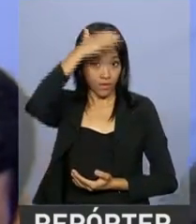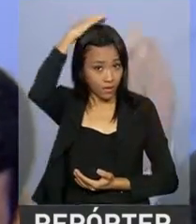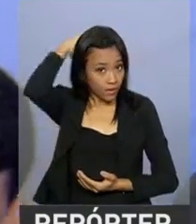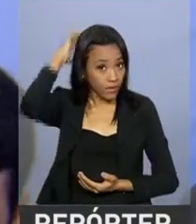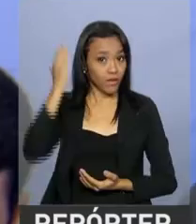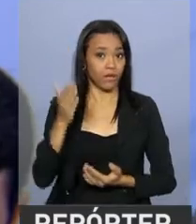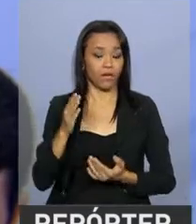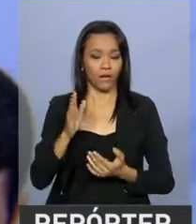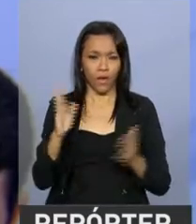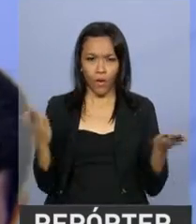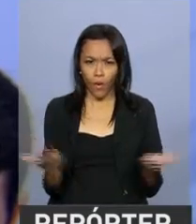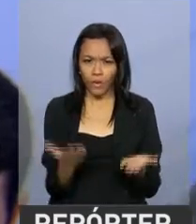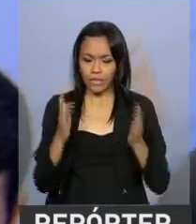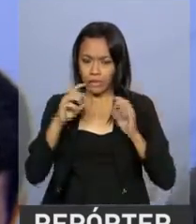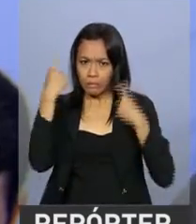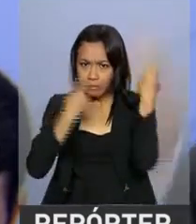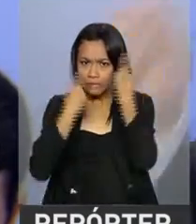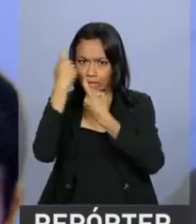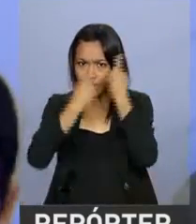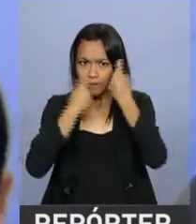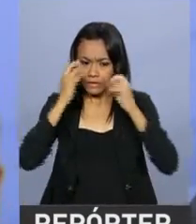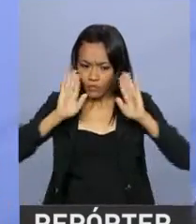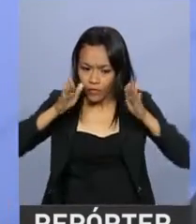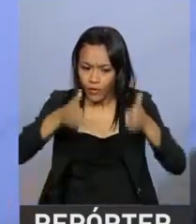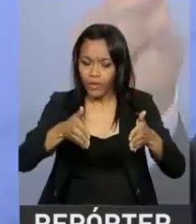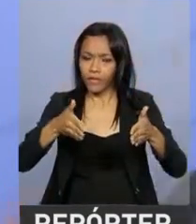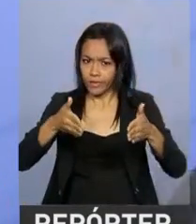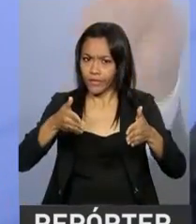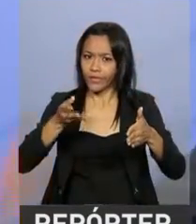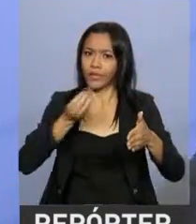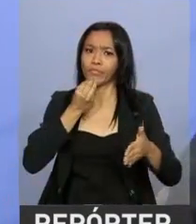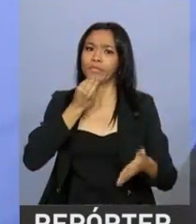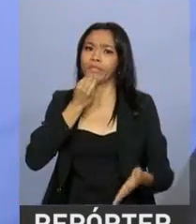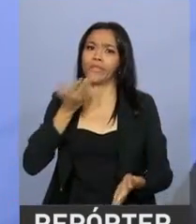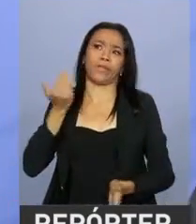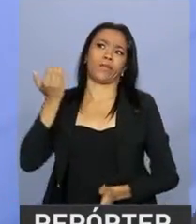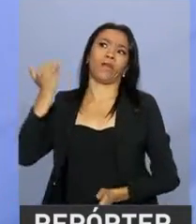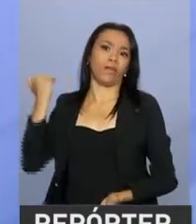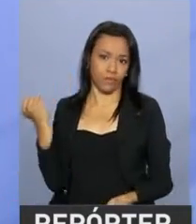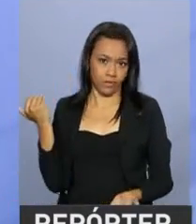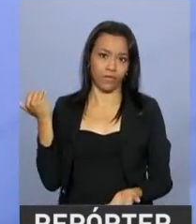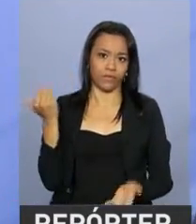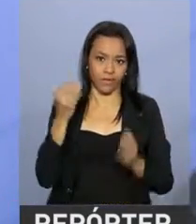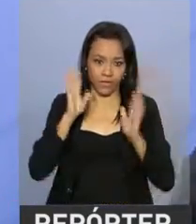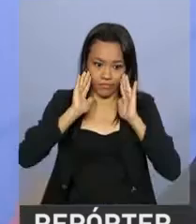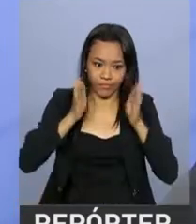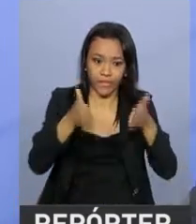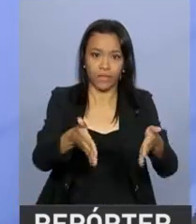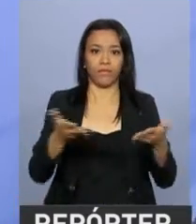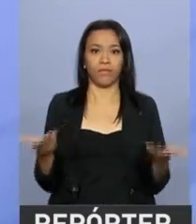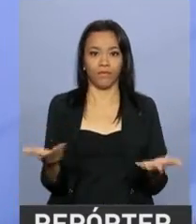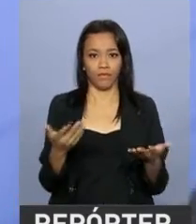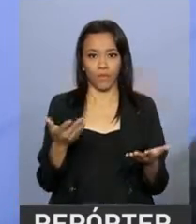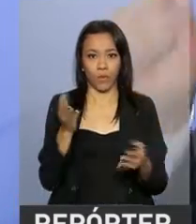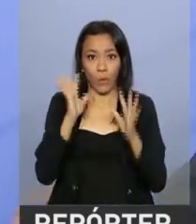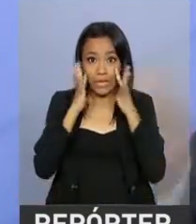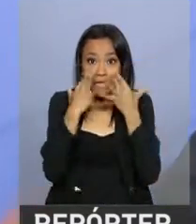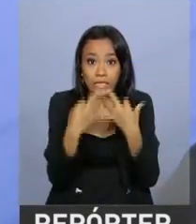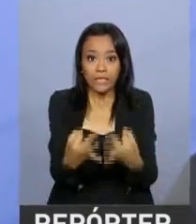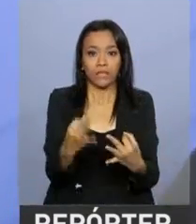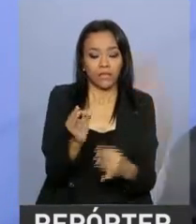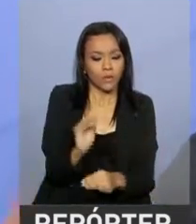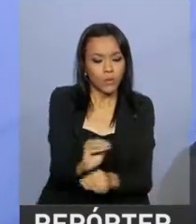dando a atenção que deveria ter sido dada já há alguns anos atrás. Está dando os